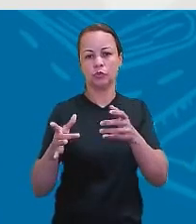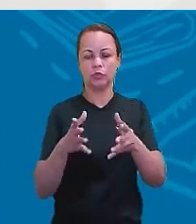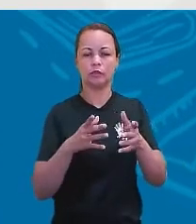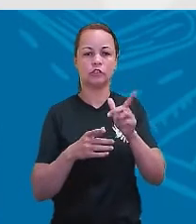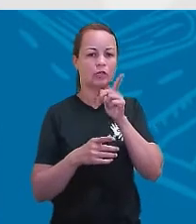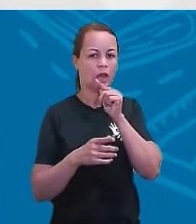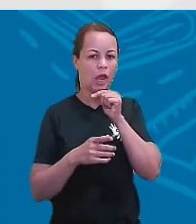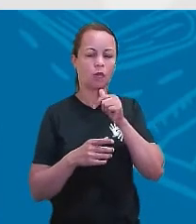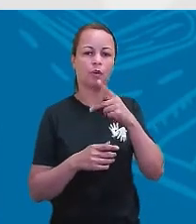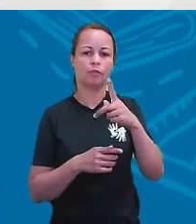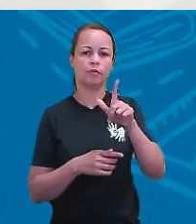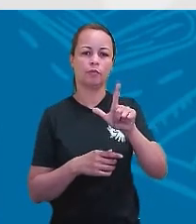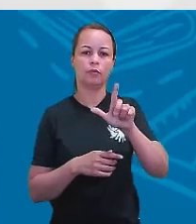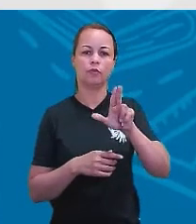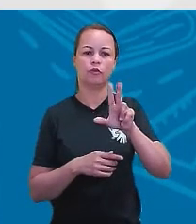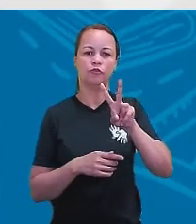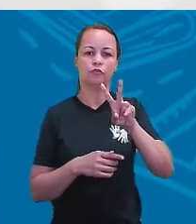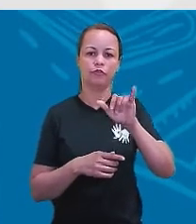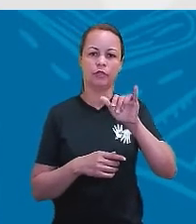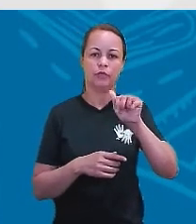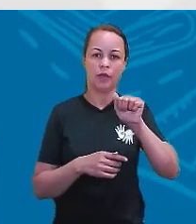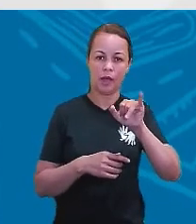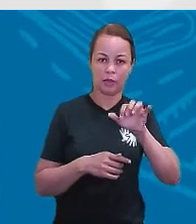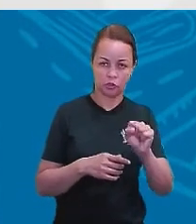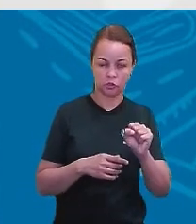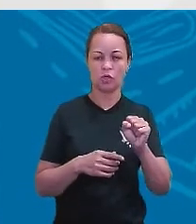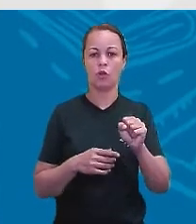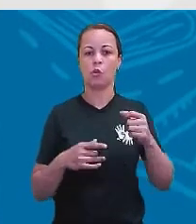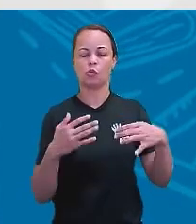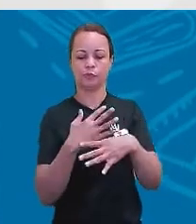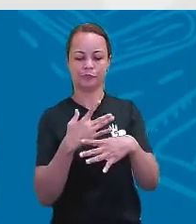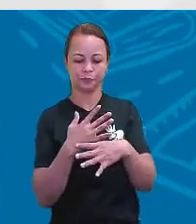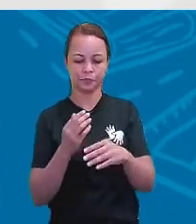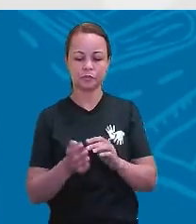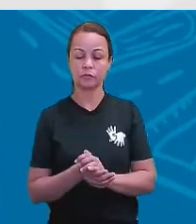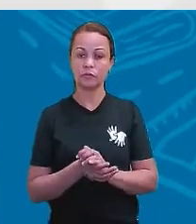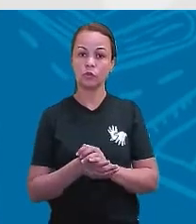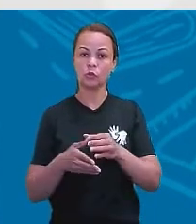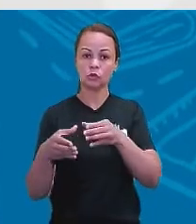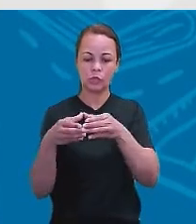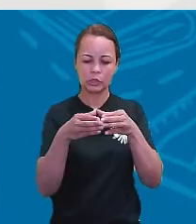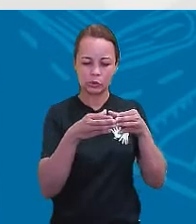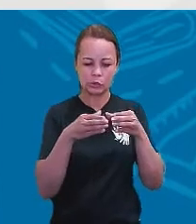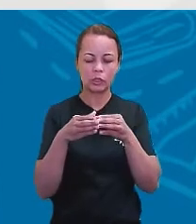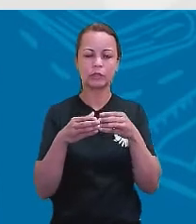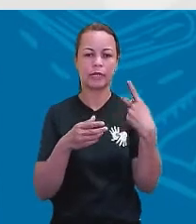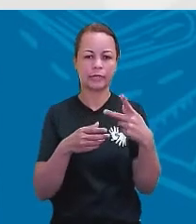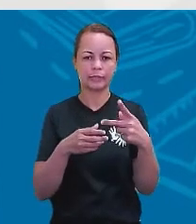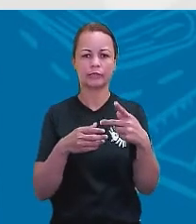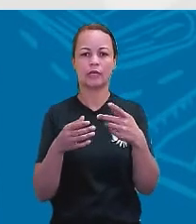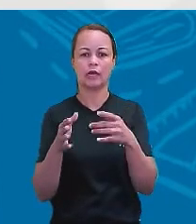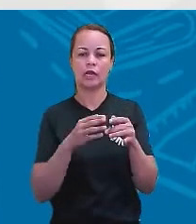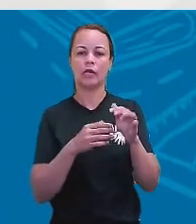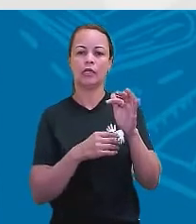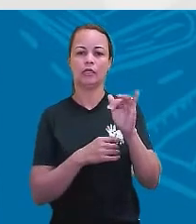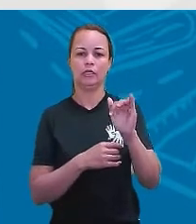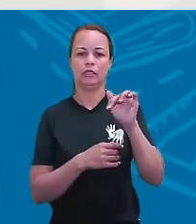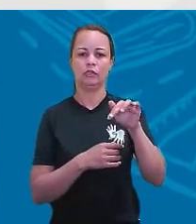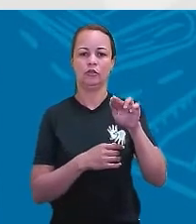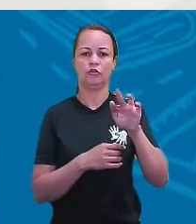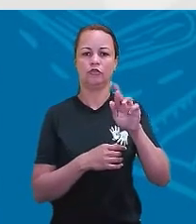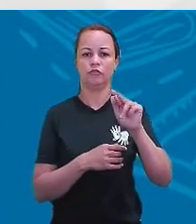águas pluviais urbanas, tá certo? Ou seja, todo esse conjunto, né, de infraestrutura dessas instalações, seja da água